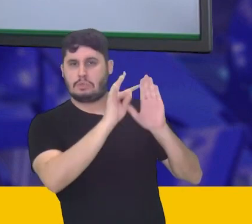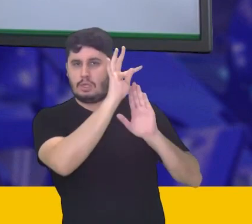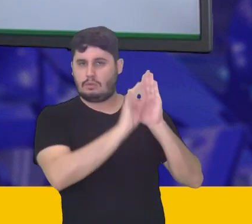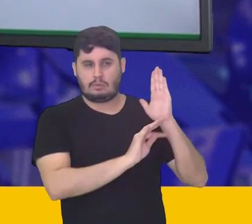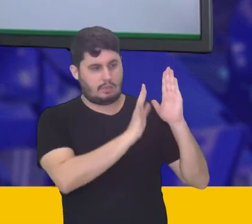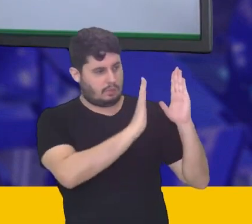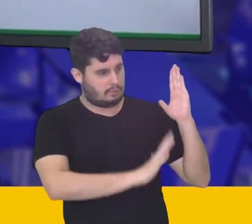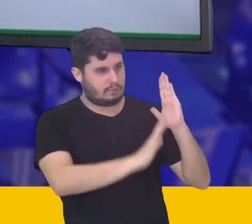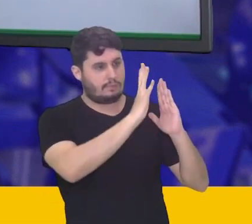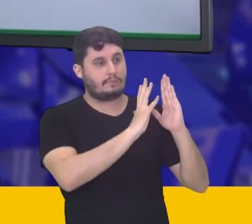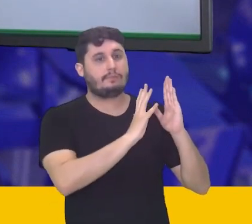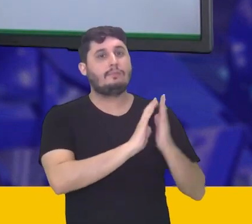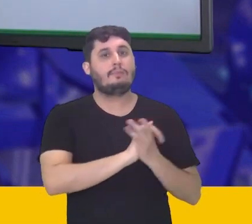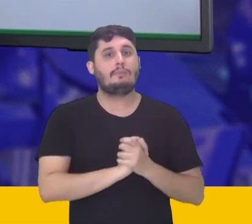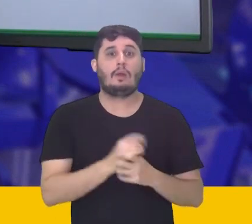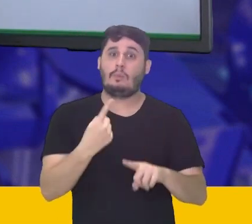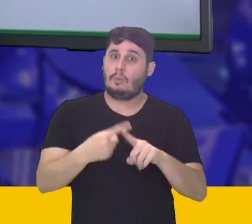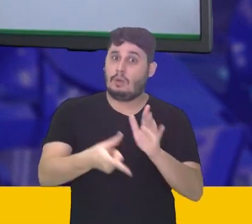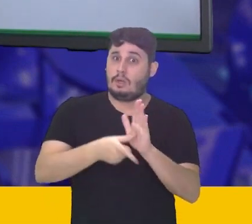foi dito na